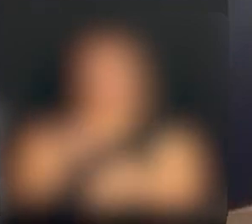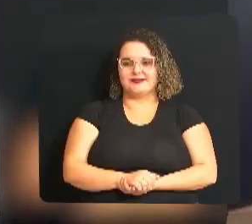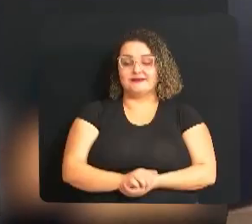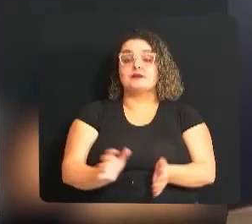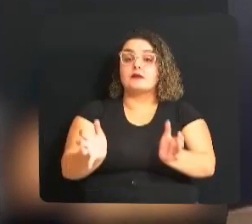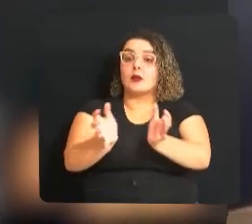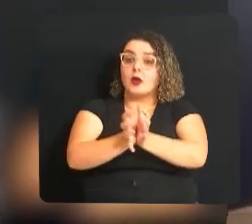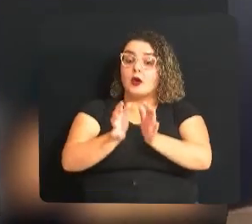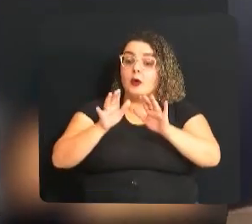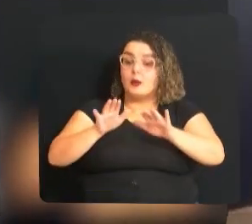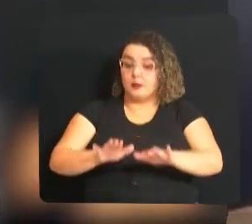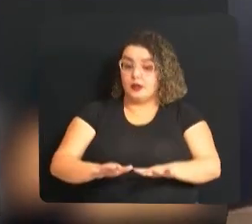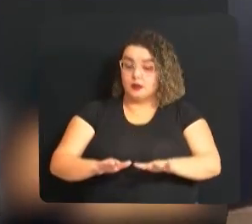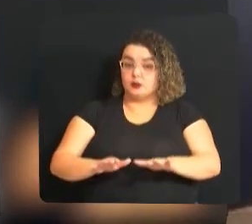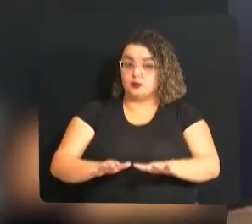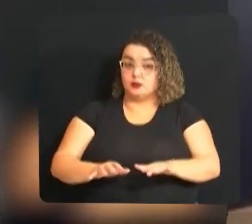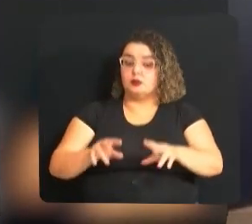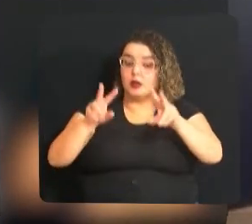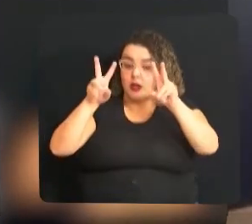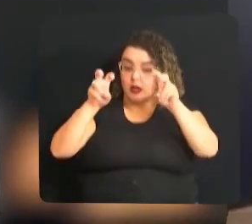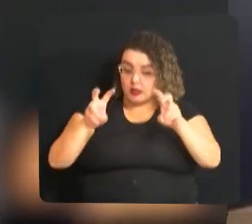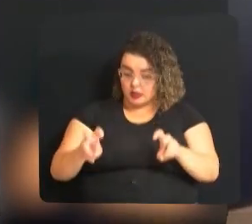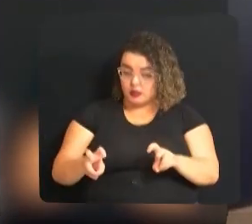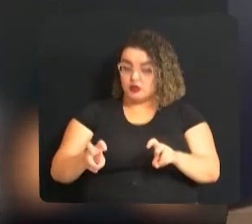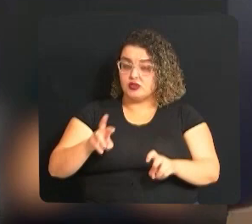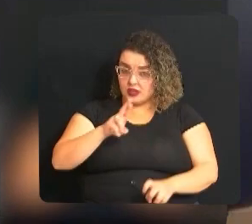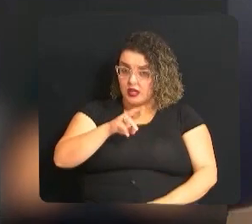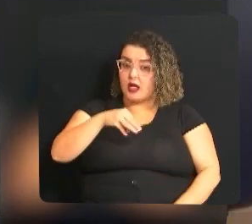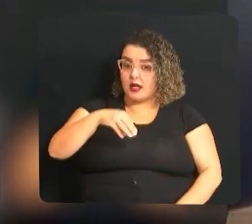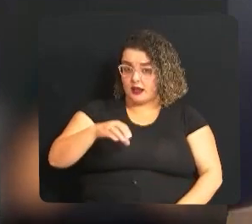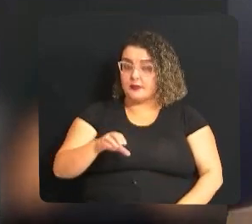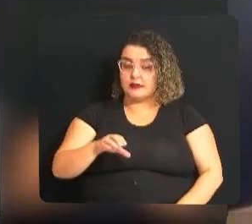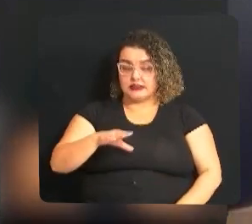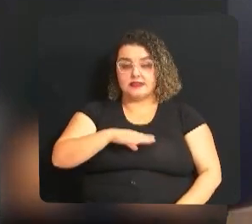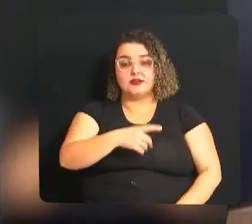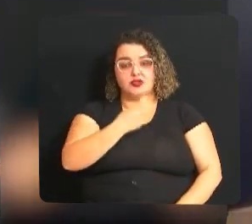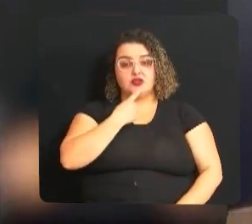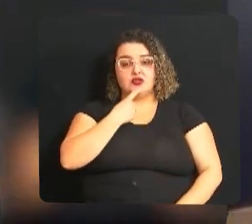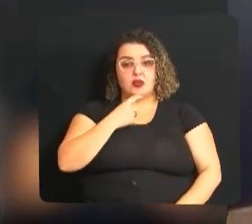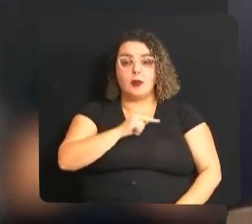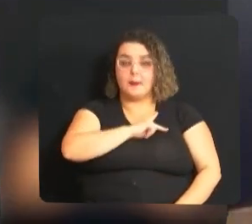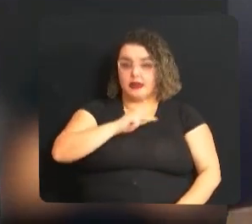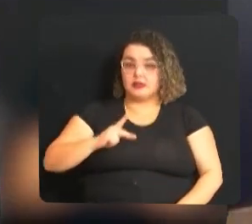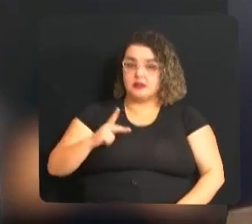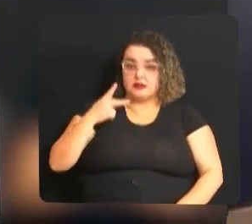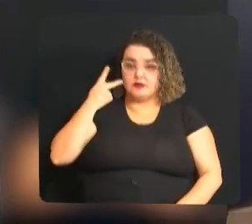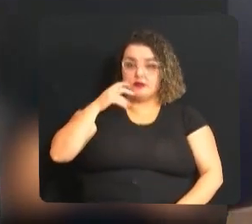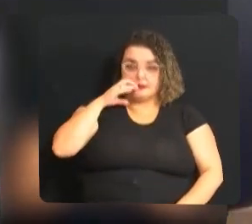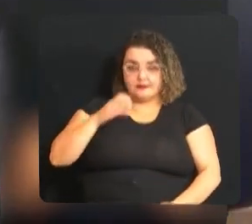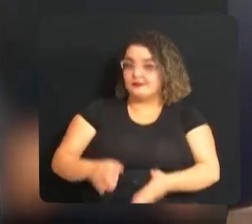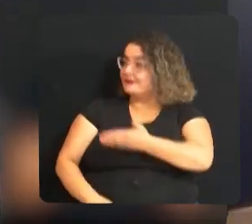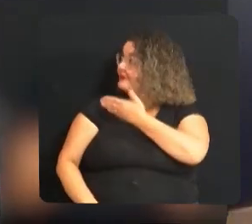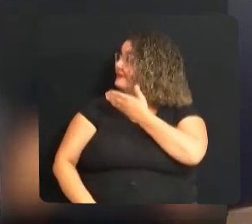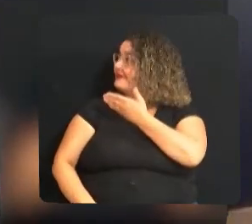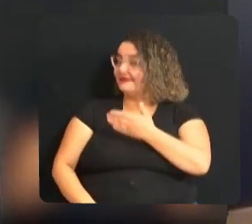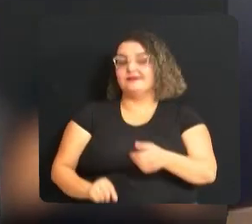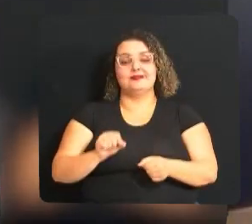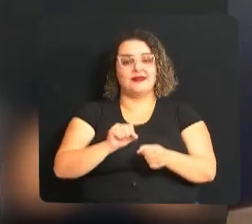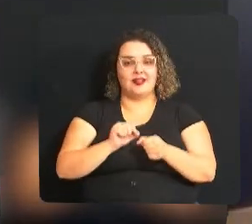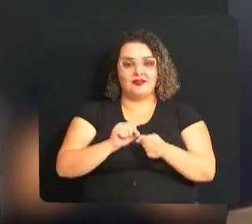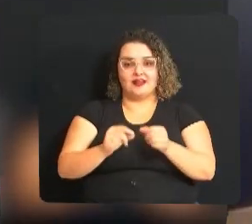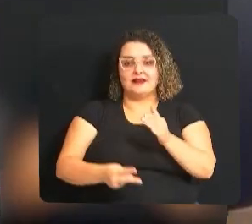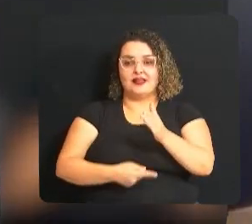A Comissão Permanente para Assuntos da Região Metropolitana de Campinas, presidida pelo vereador Luiz Cirilo, realizou